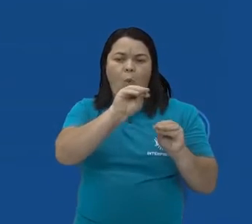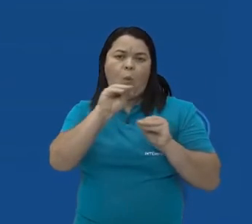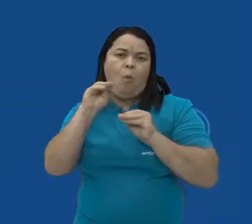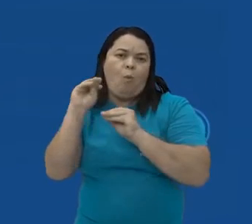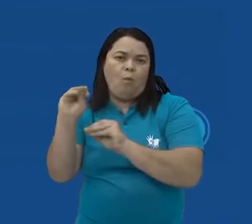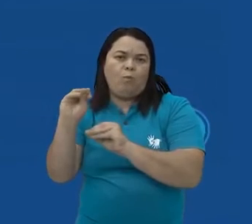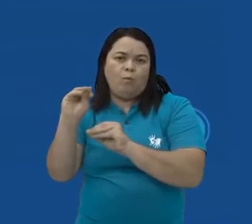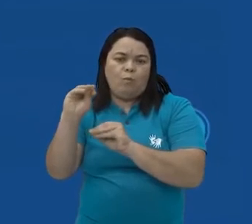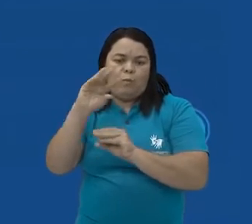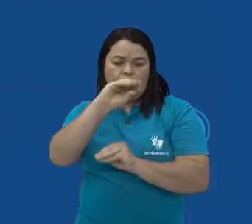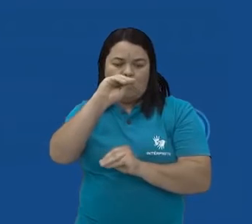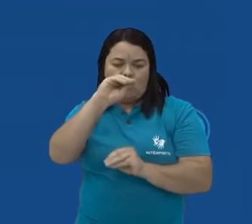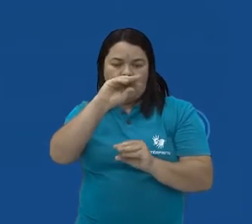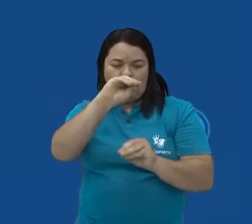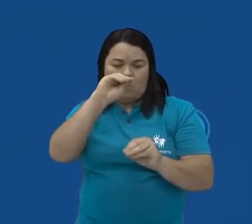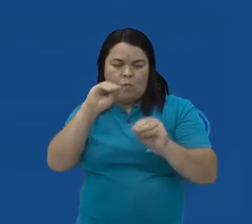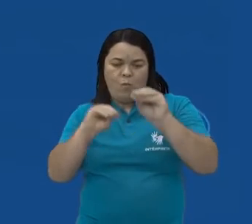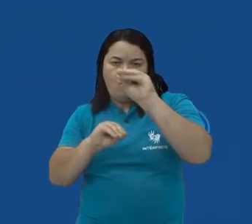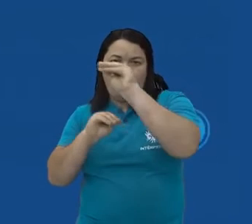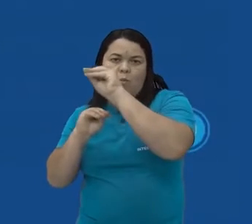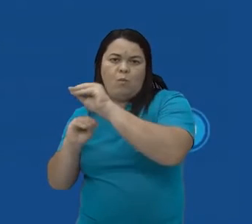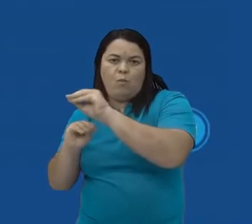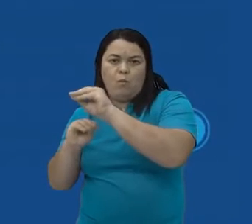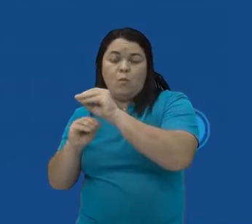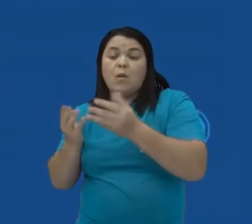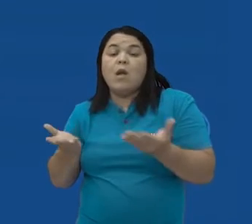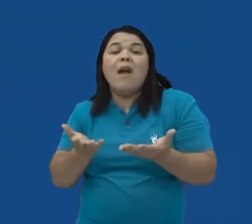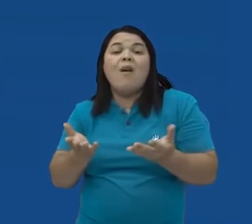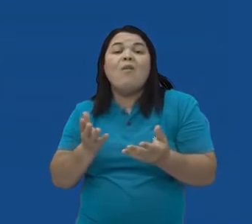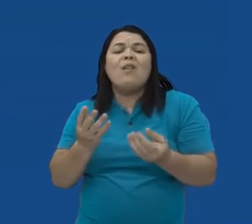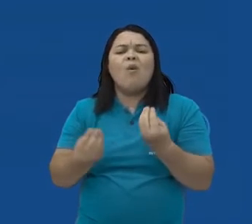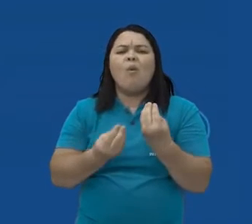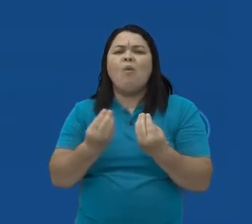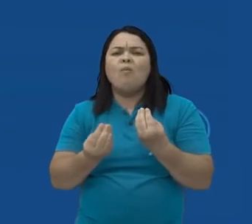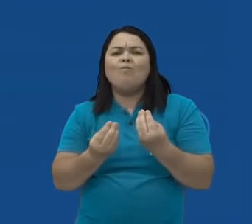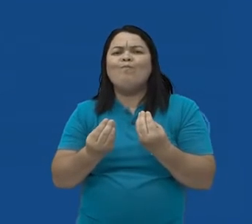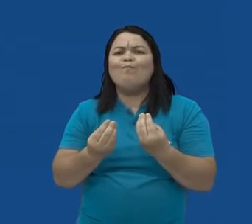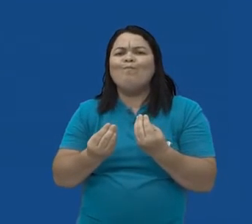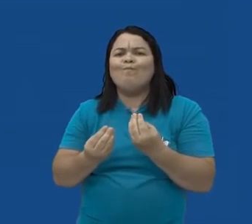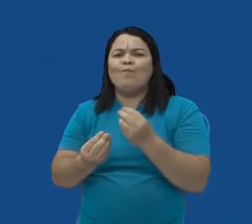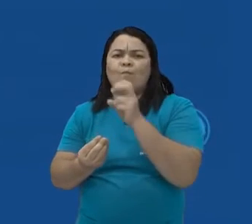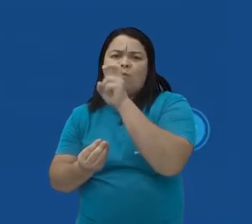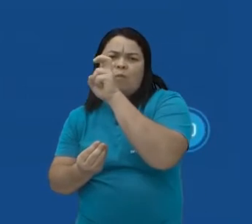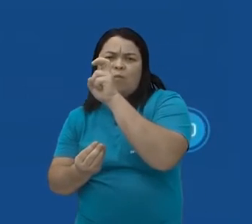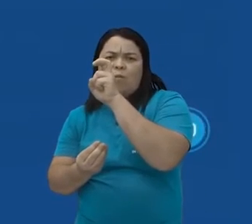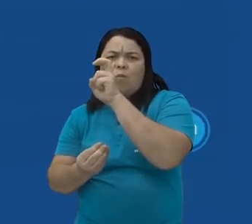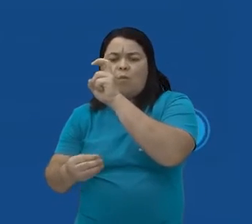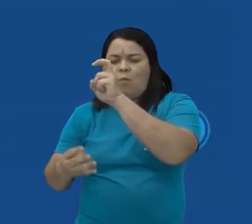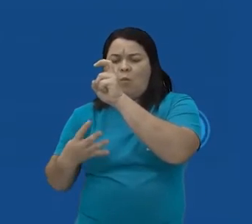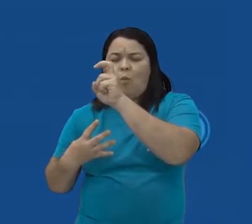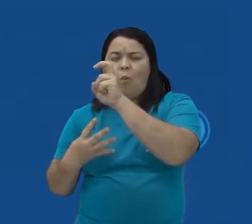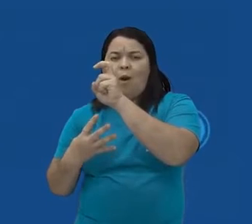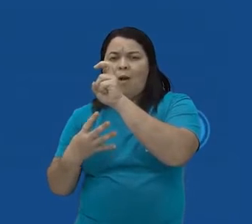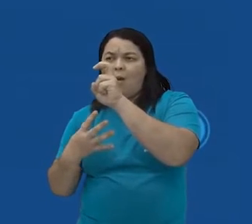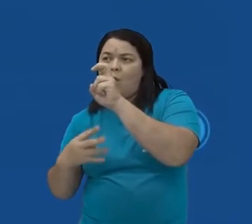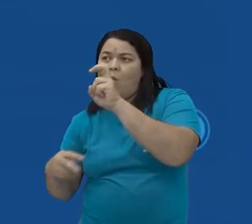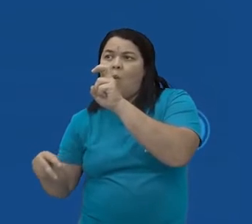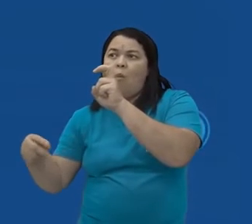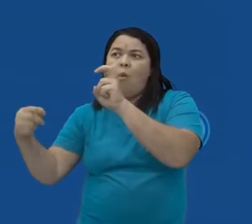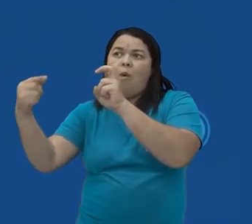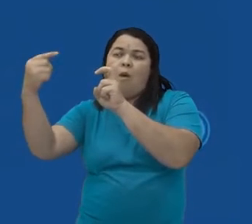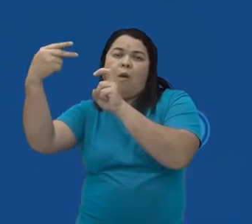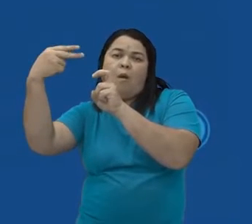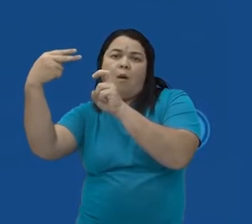temos que resolver 5/4 elevado ao quadrado. Opa! Devido ao fato de nós termos